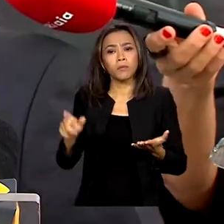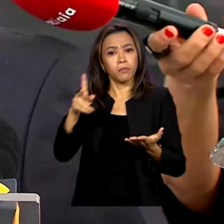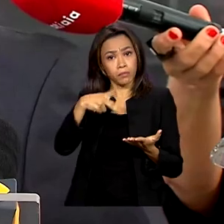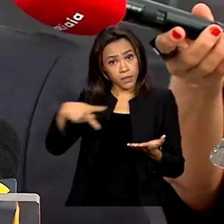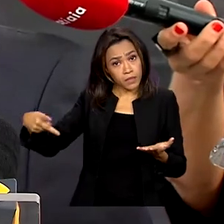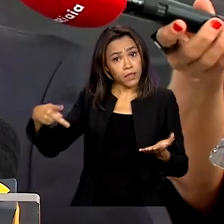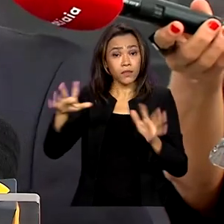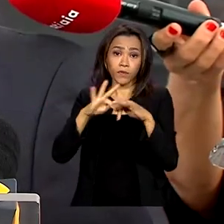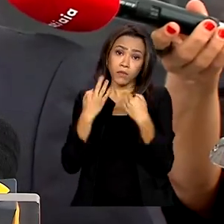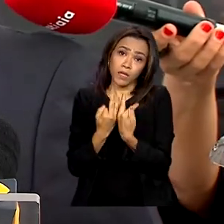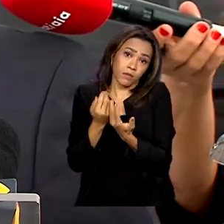porque ele não é mais presidente